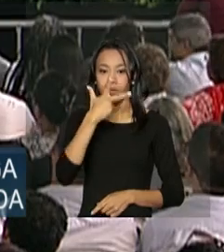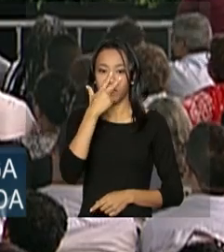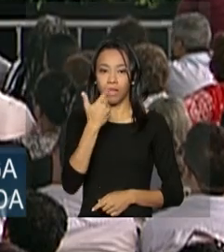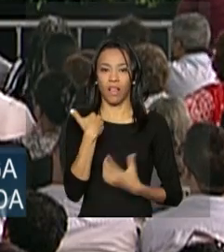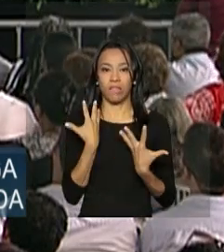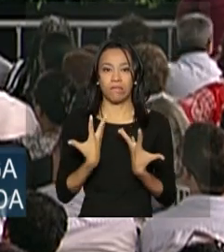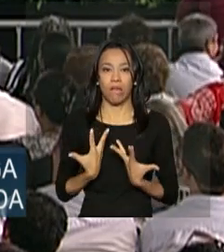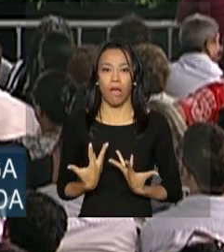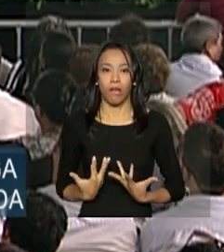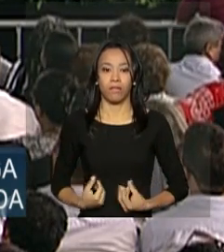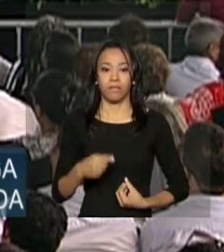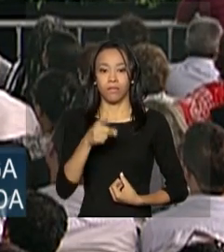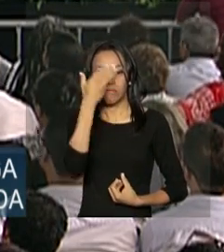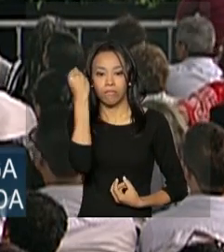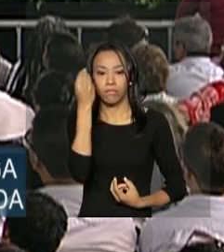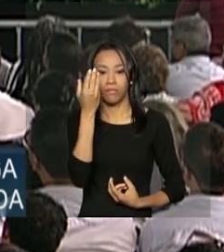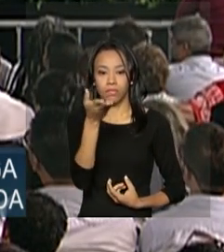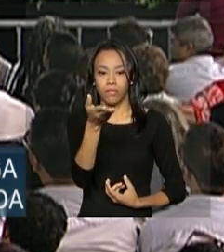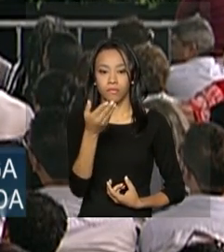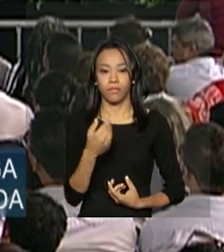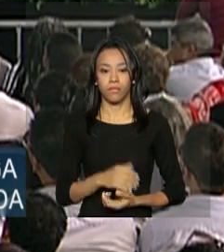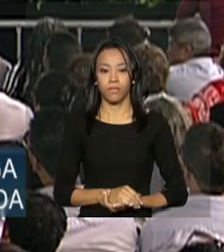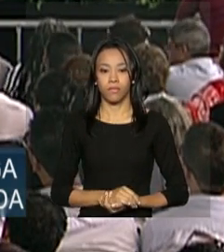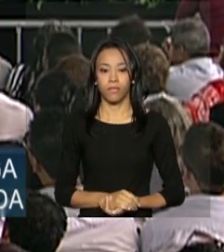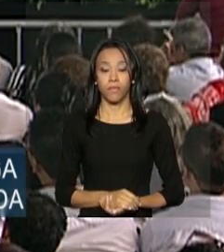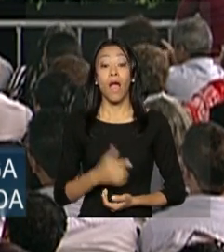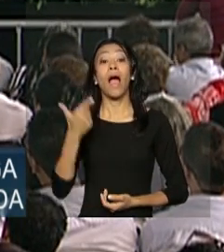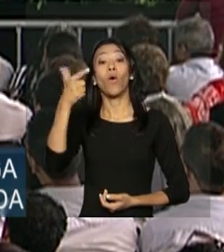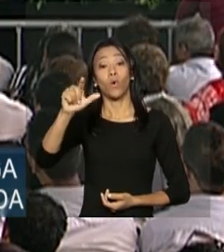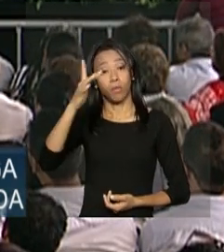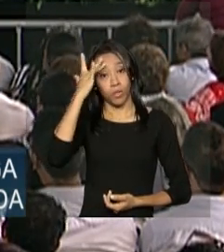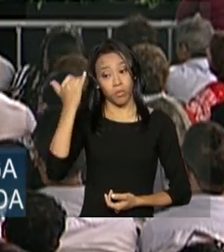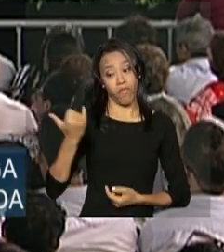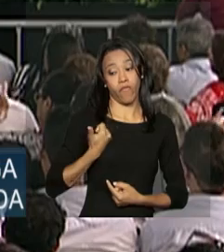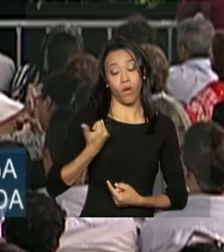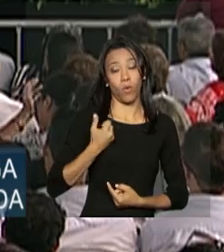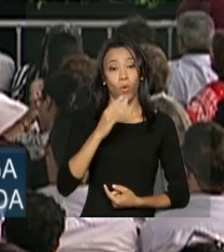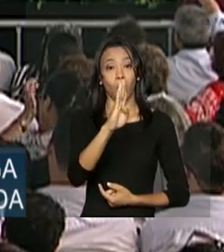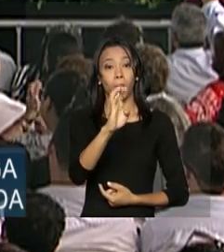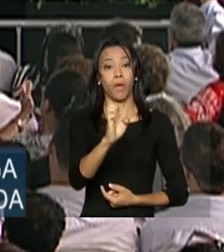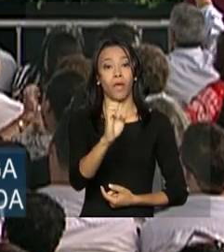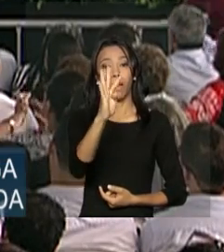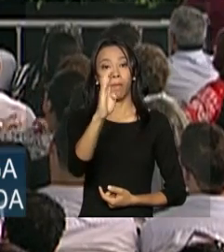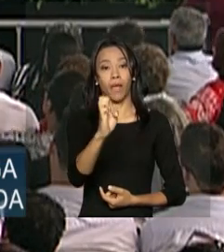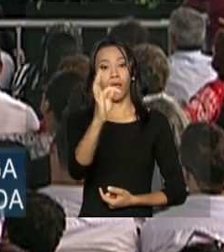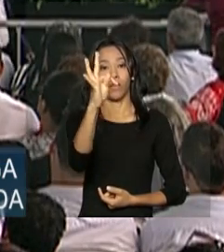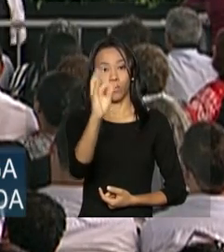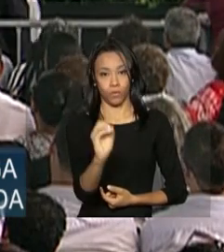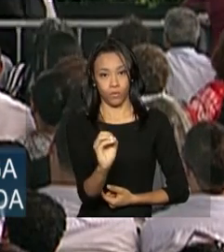Está cansado. Bebeto, do PSB, é o último. E o Bebeto,